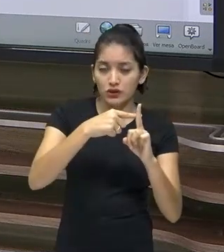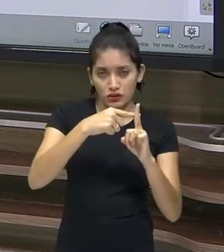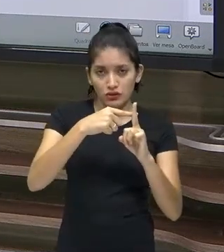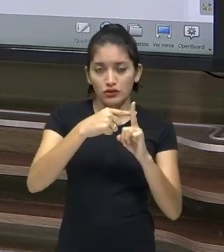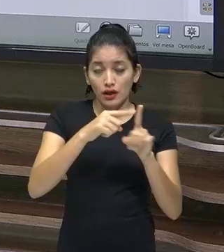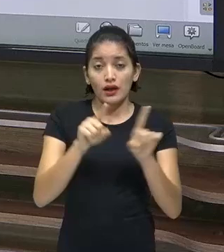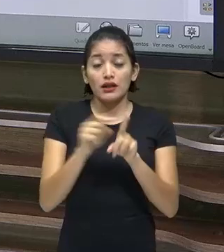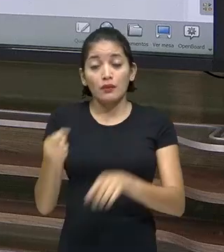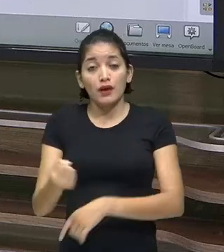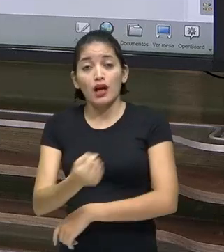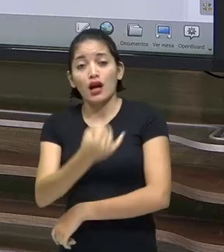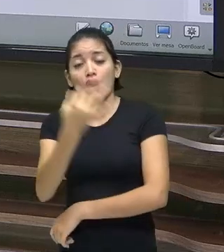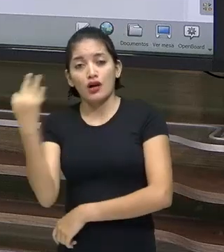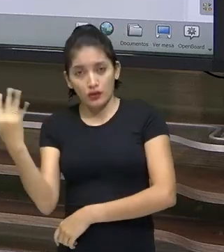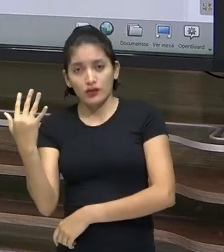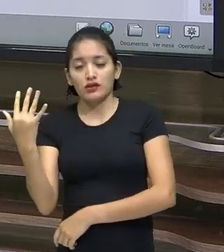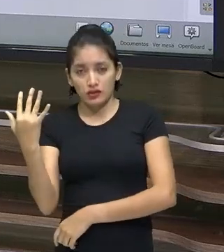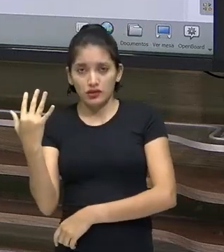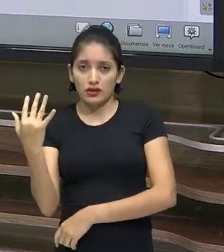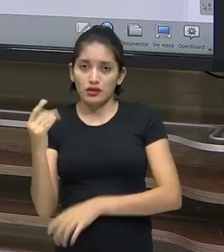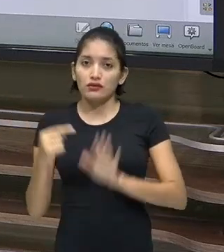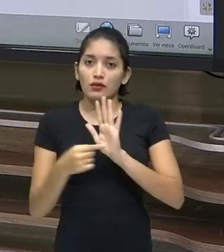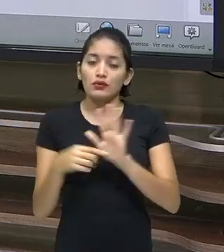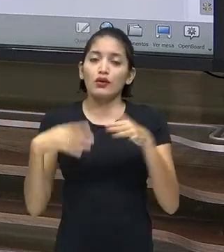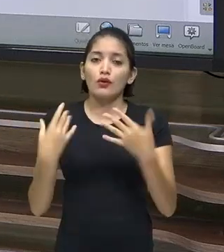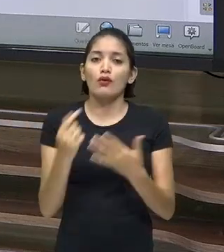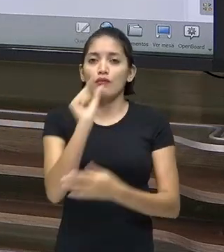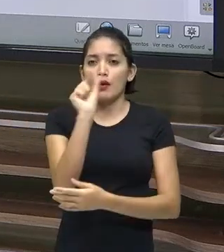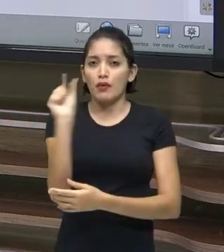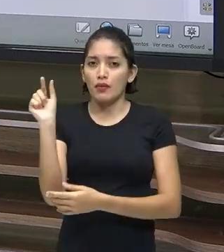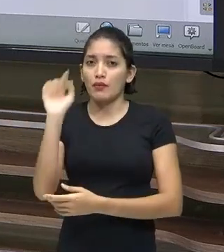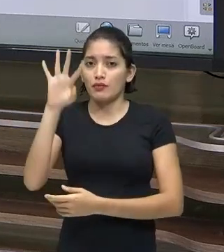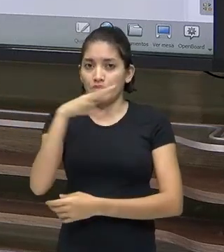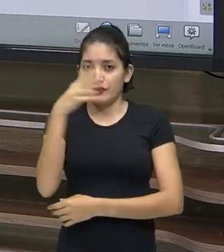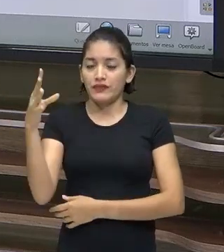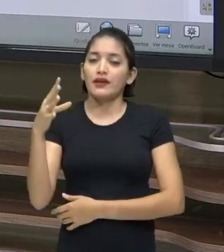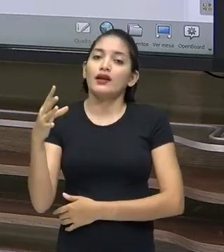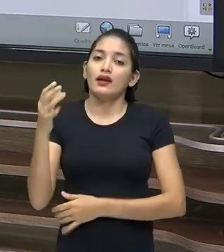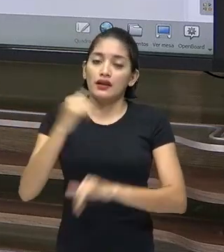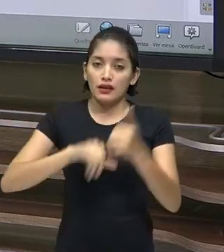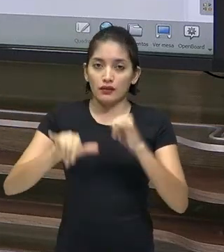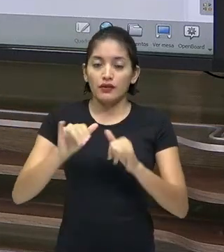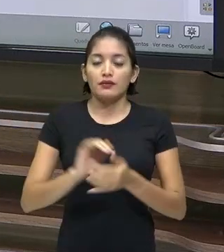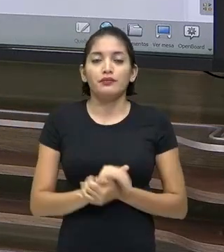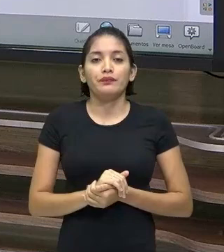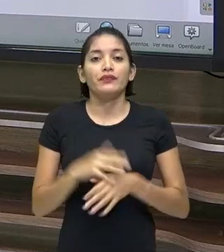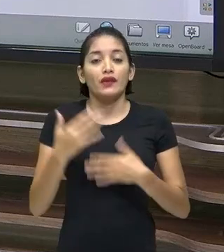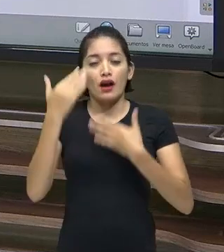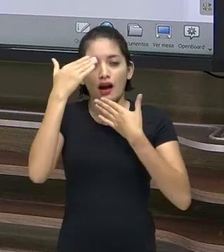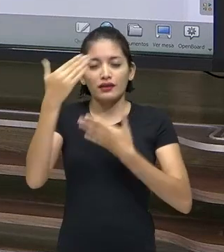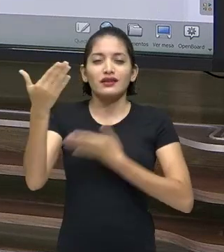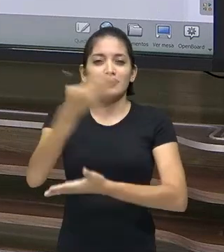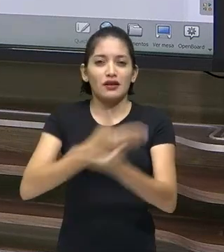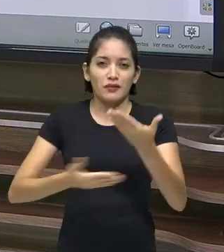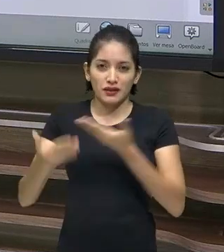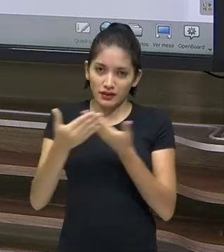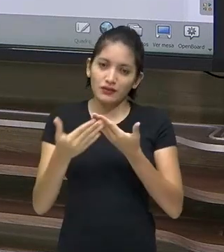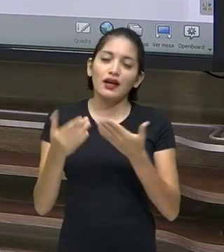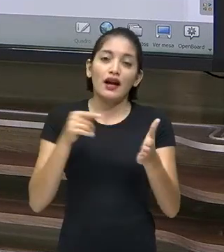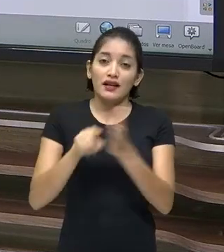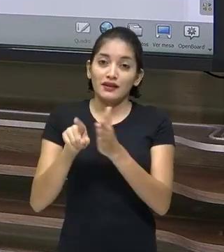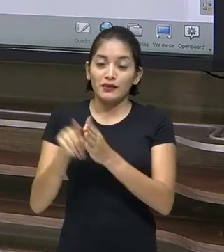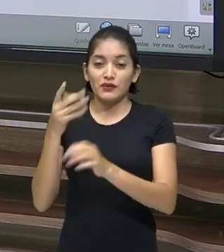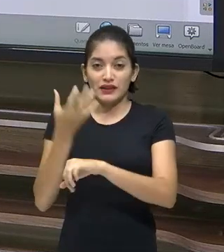a quantidade de prótons que vai definir aquele elemento químico. Então, a gente agradece a participação de vocês nessas questões